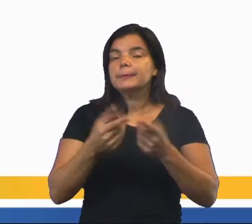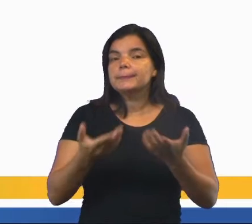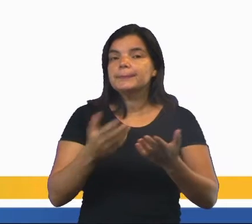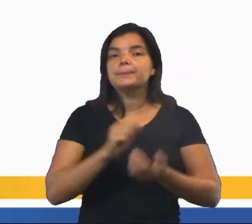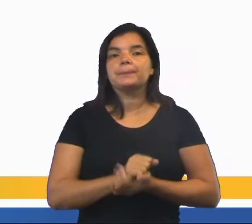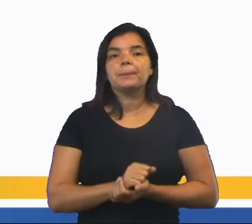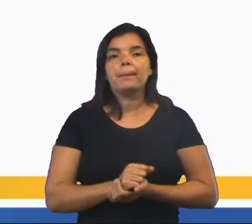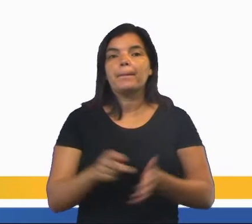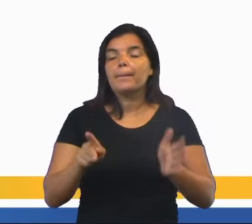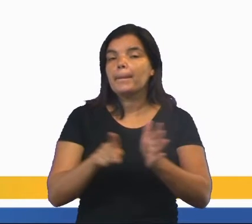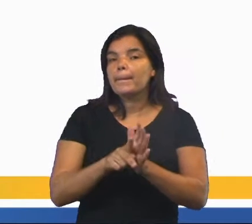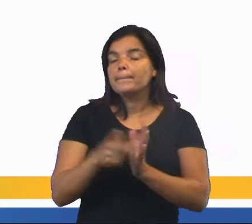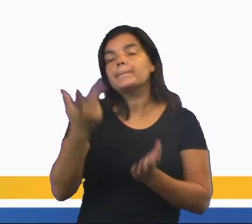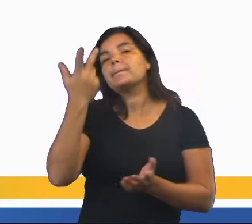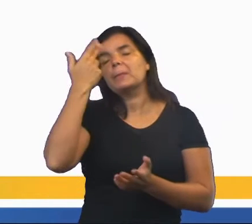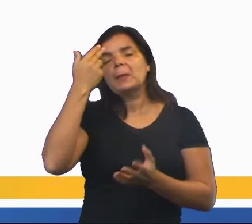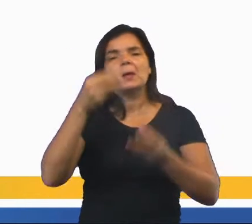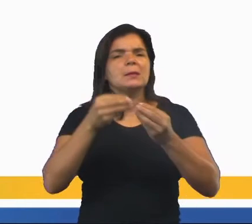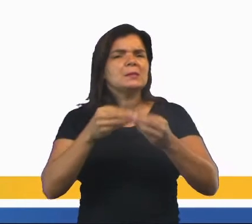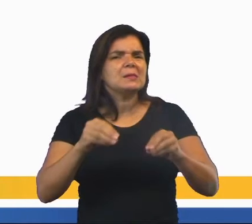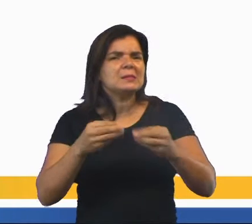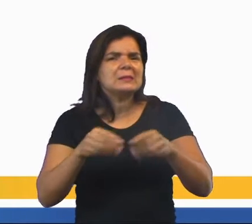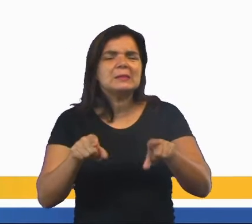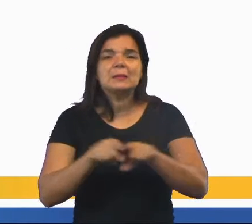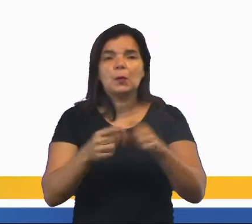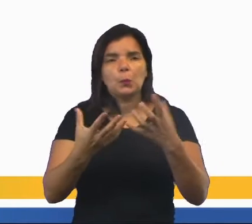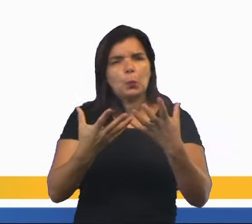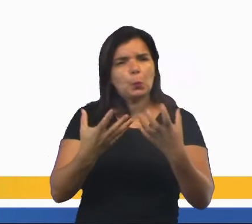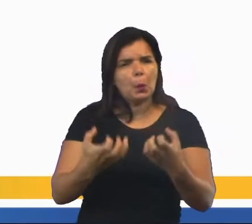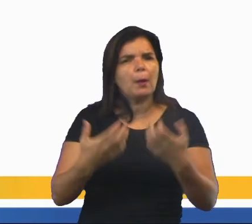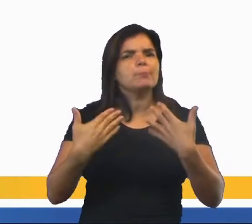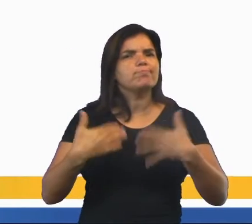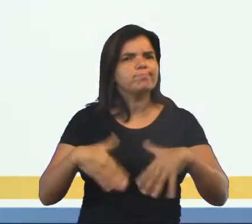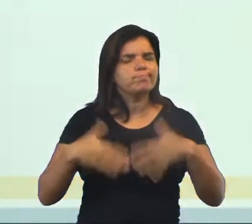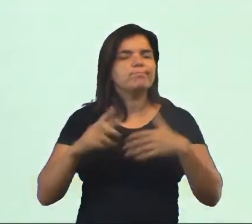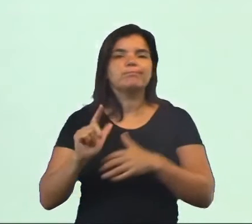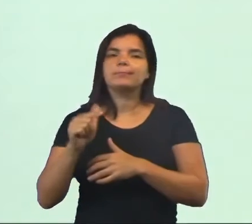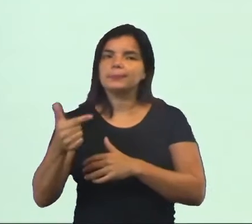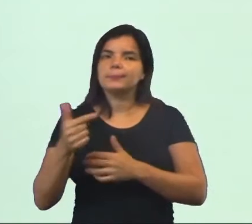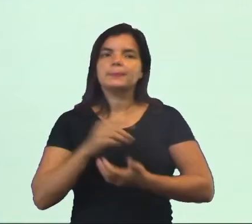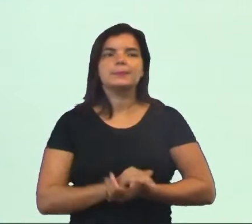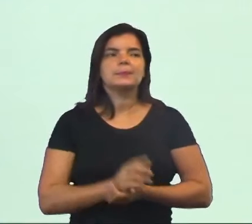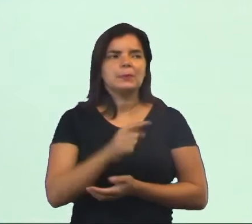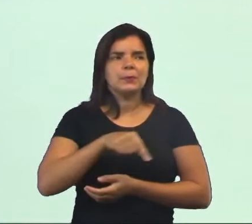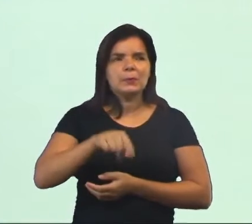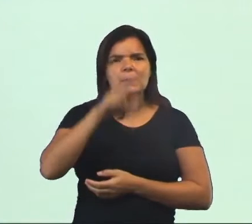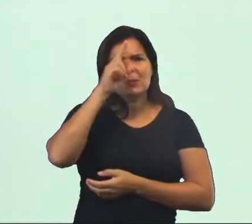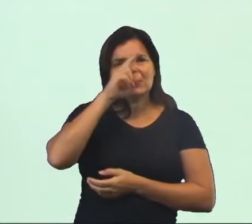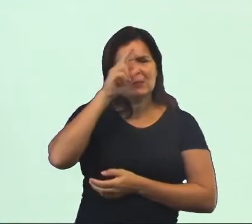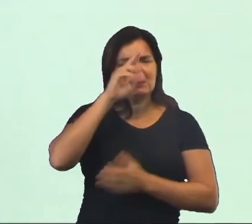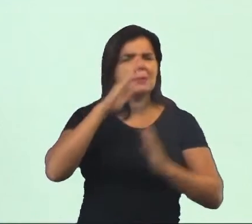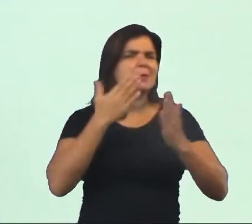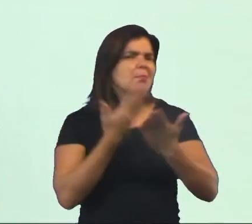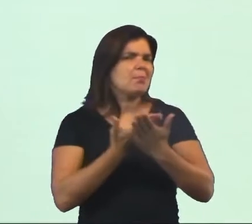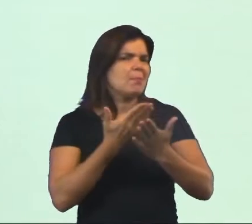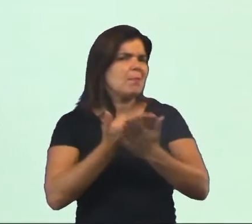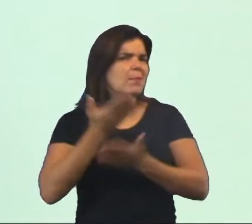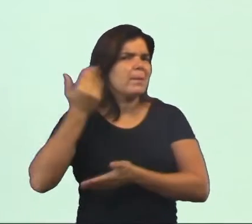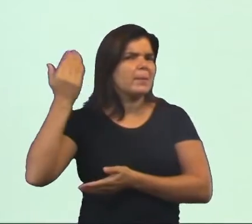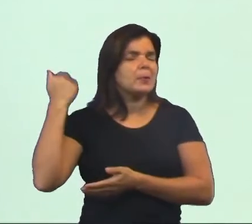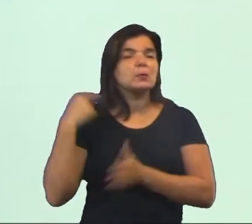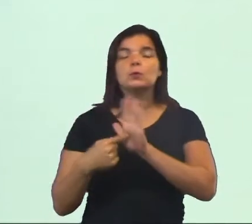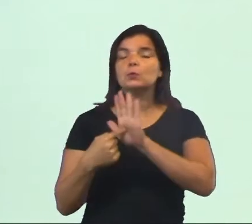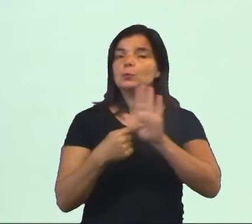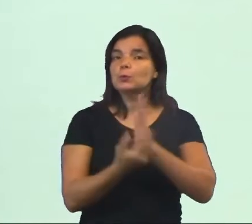condicionantes naturais, desastres naturais, secas severas e outros. Vocês lembram que na aula passada eu mostrava